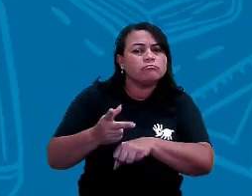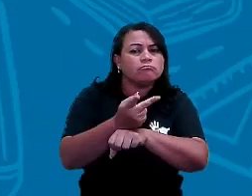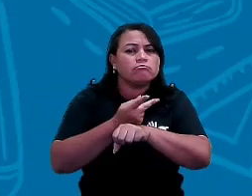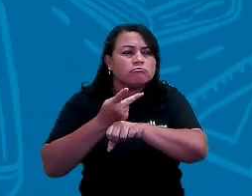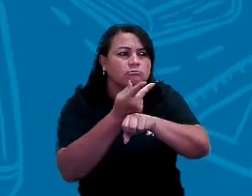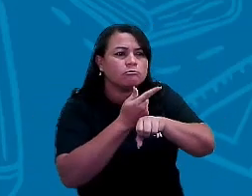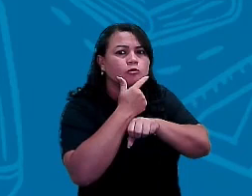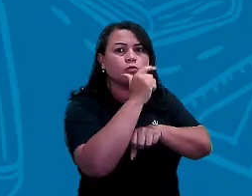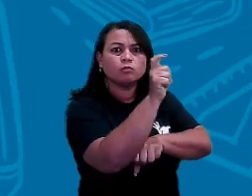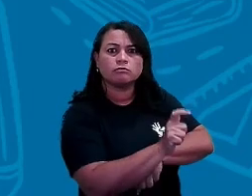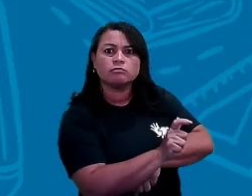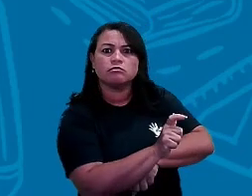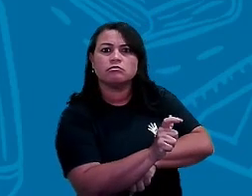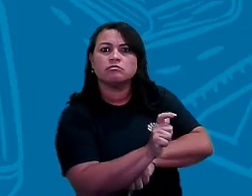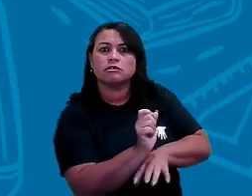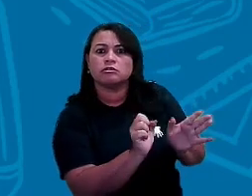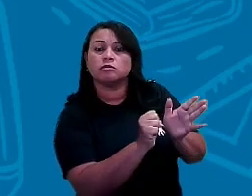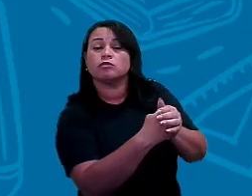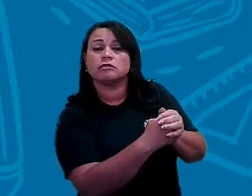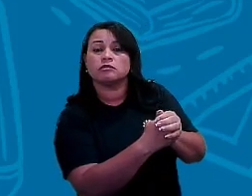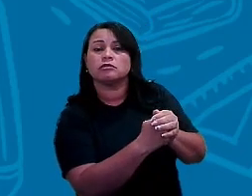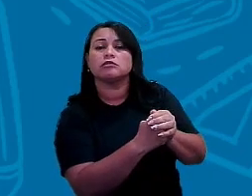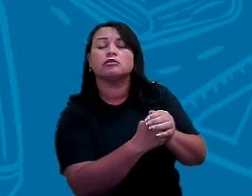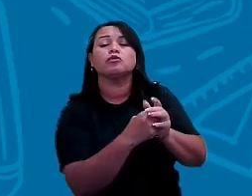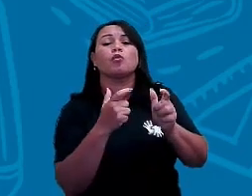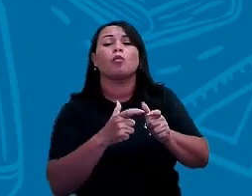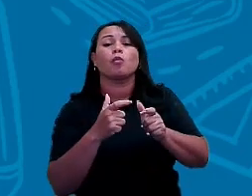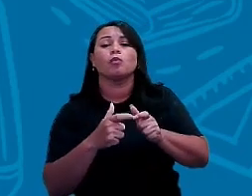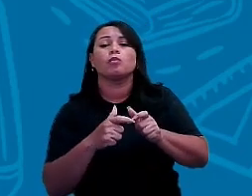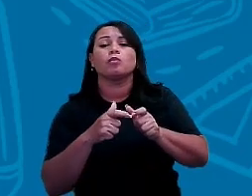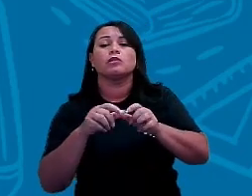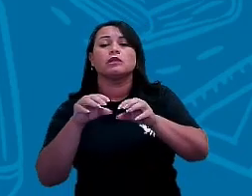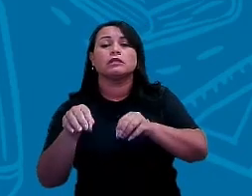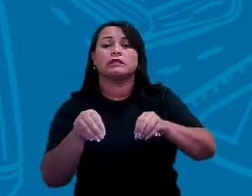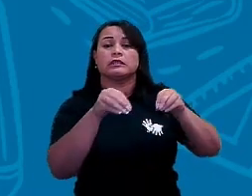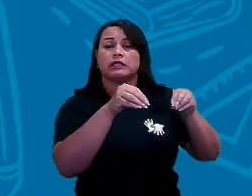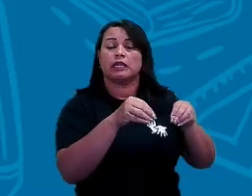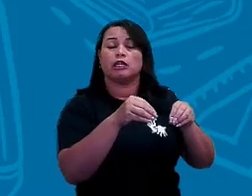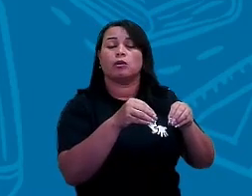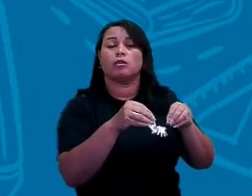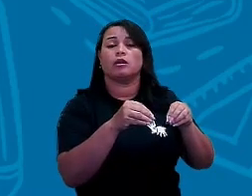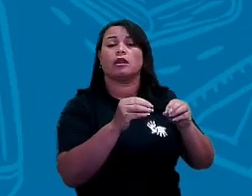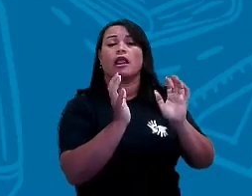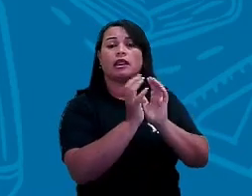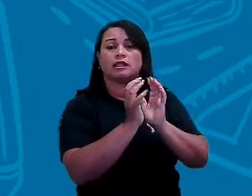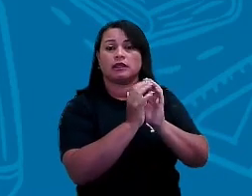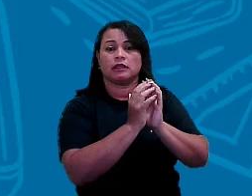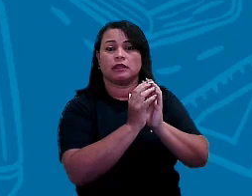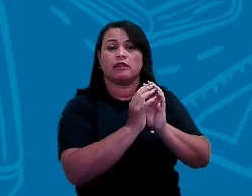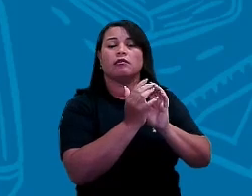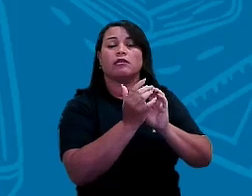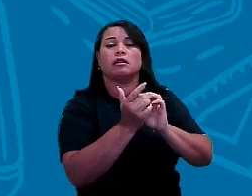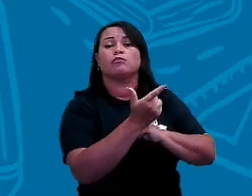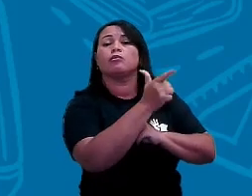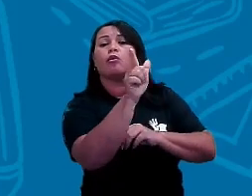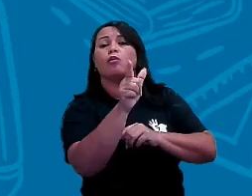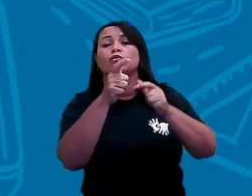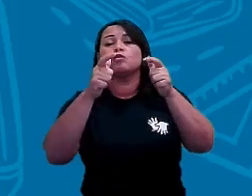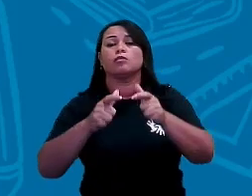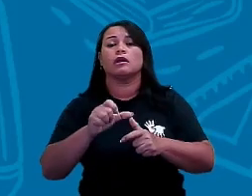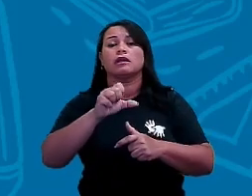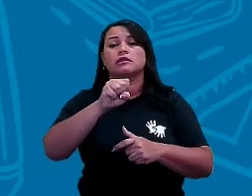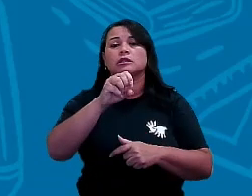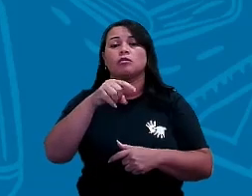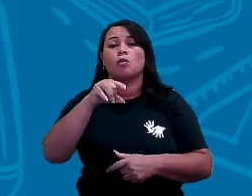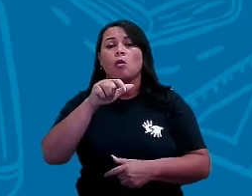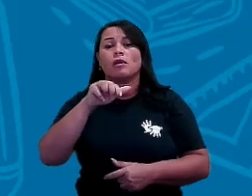Vieira. Partindo do Recife, eles ingressaram por São Lourenço da Mata em busca de Vieira, que